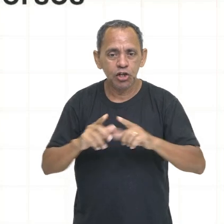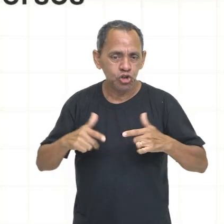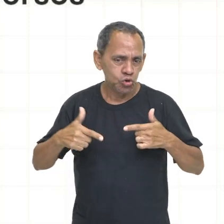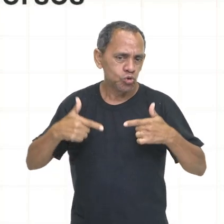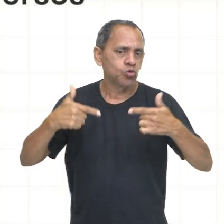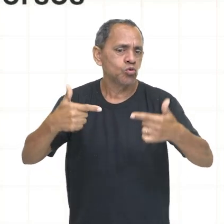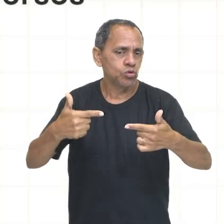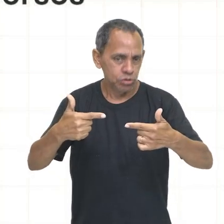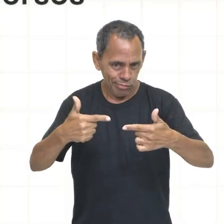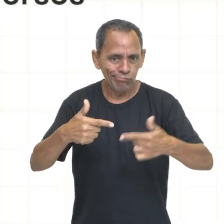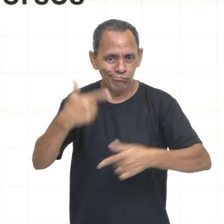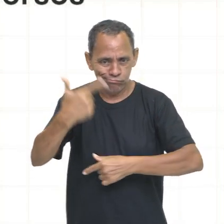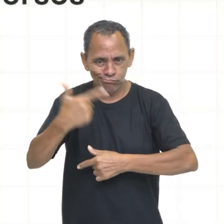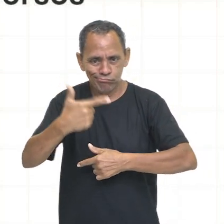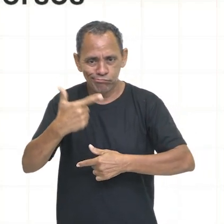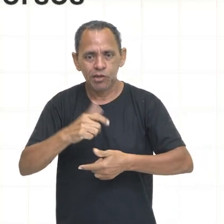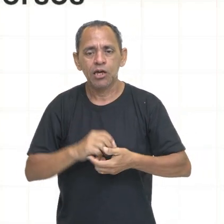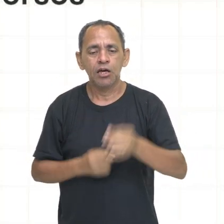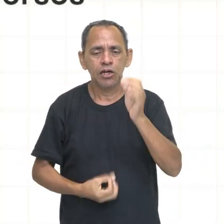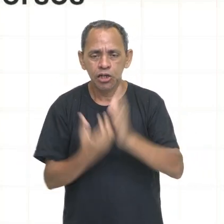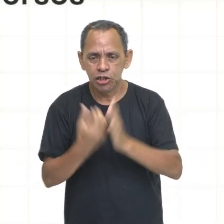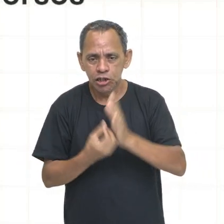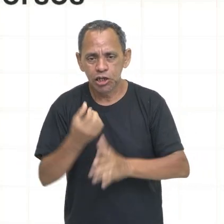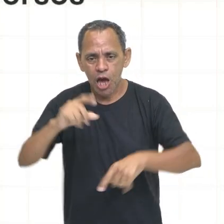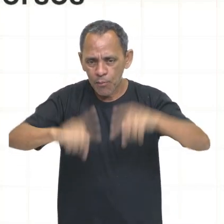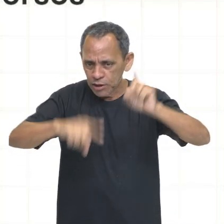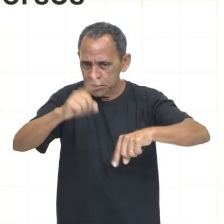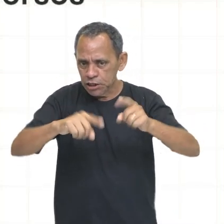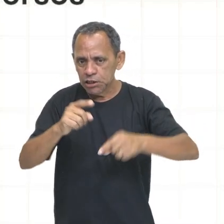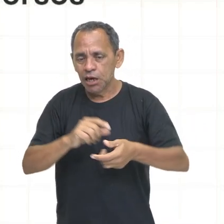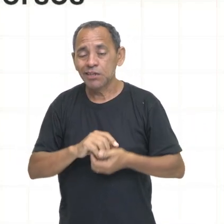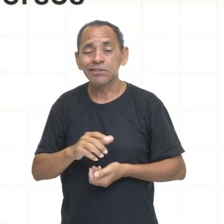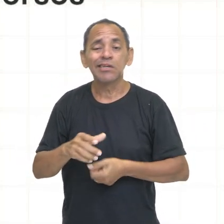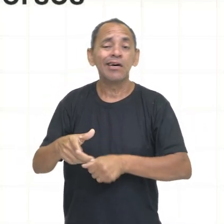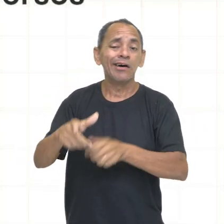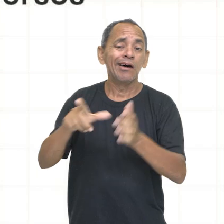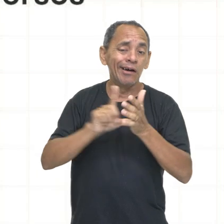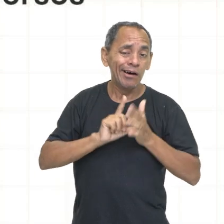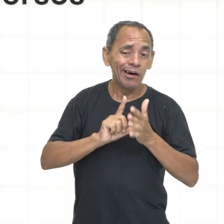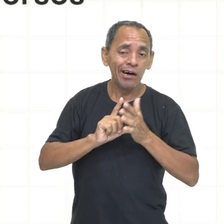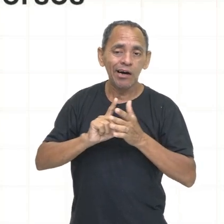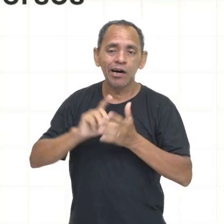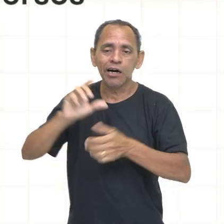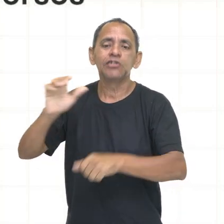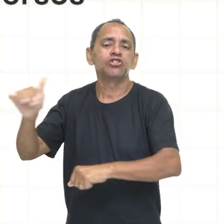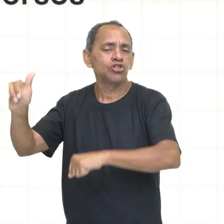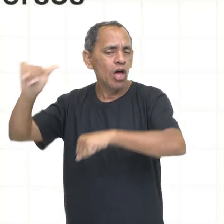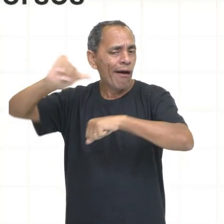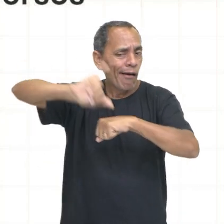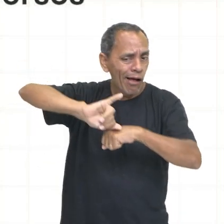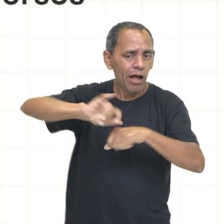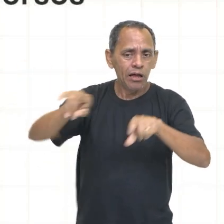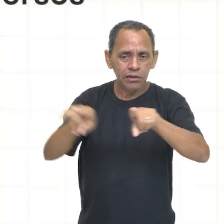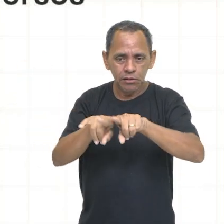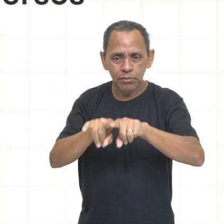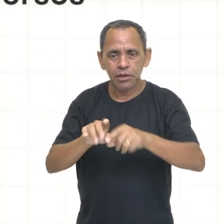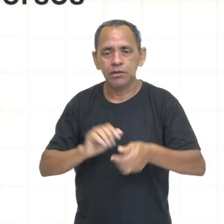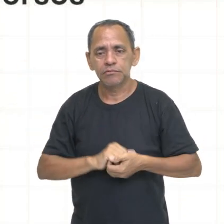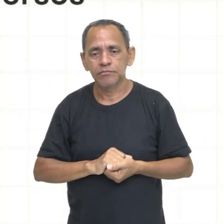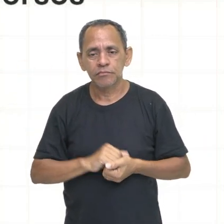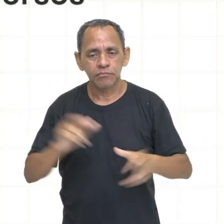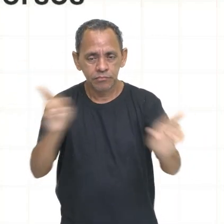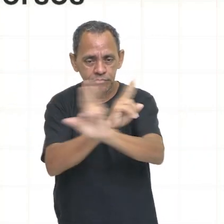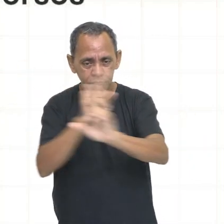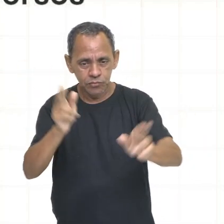Guerra forçaram o Brasil a produzir produtos que antes importava, tá, gente? E a gente está vendo que, em relação à